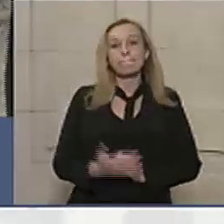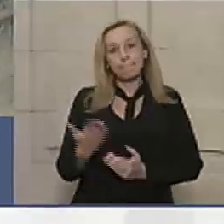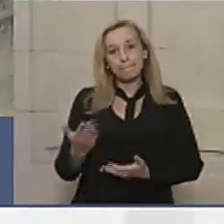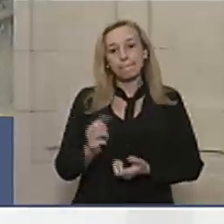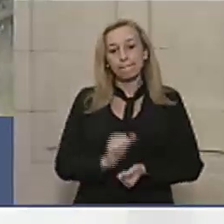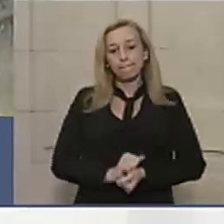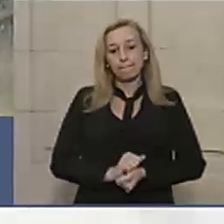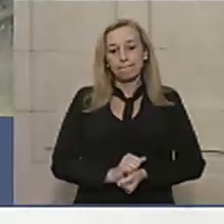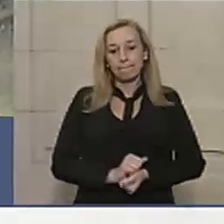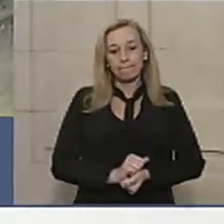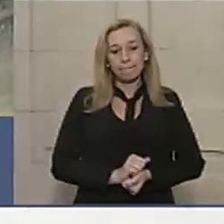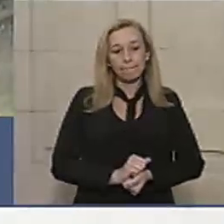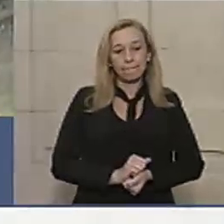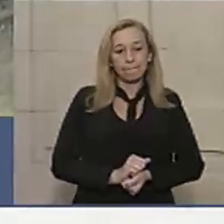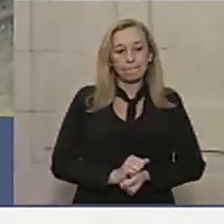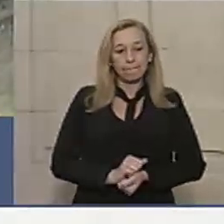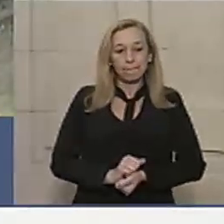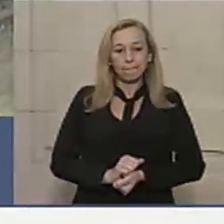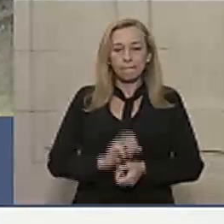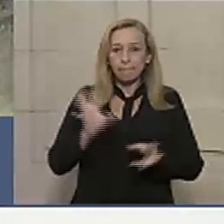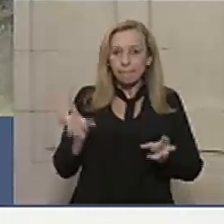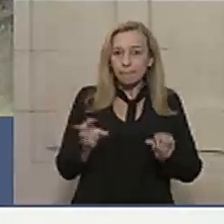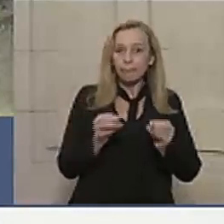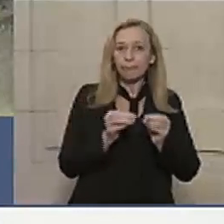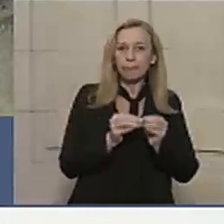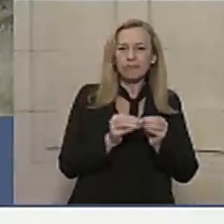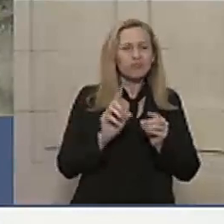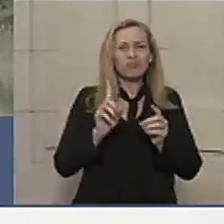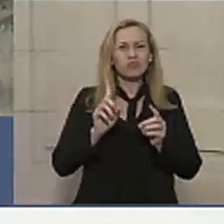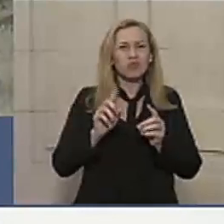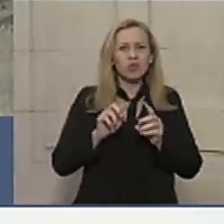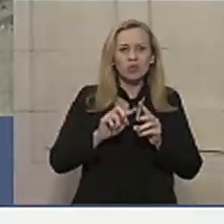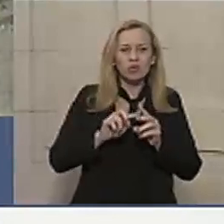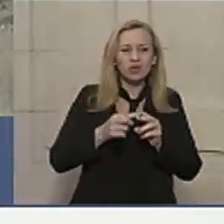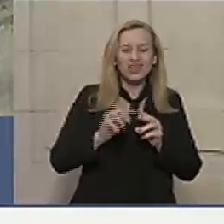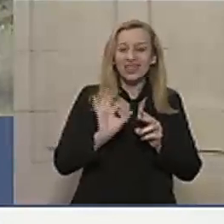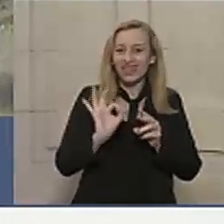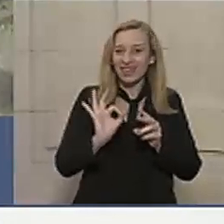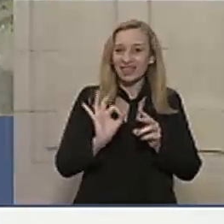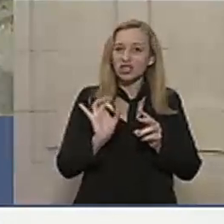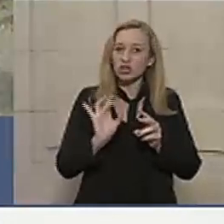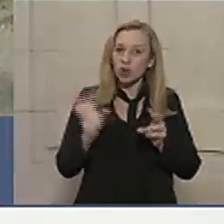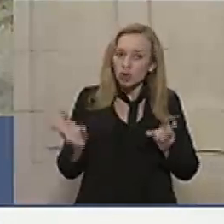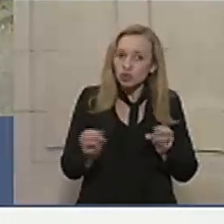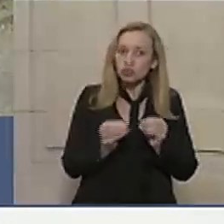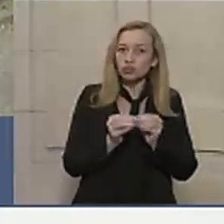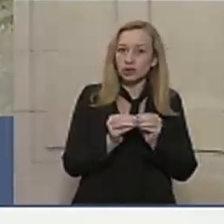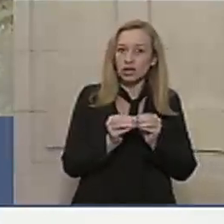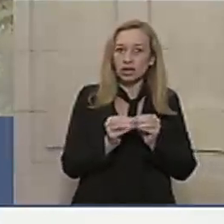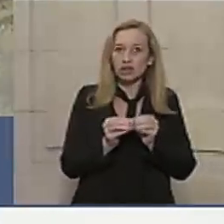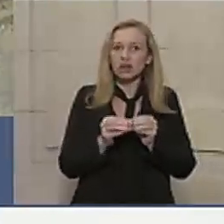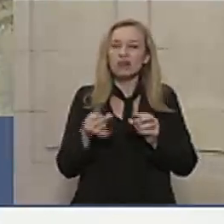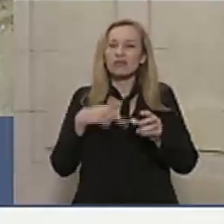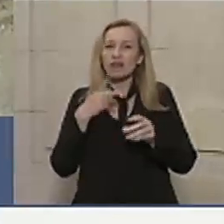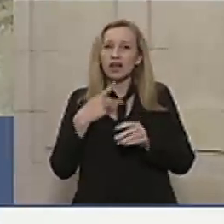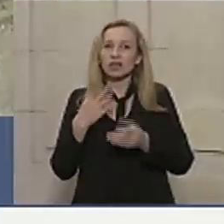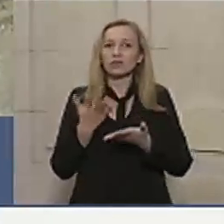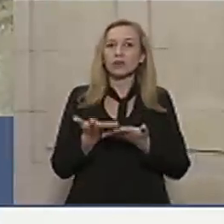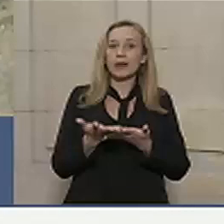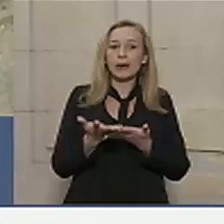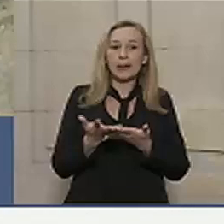um inciso, para não alterar nada, um inciso, dizendo mais ou menos o